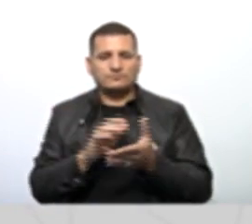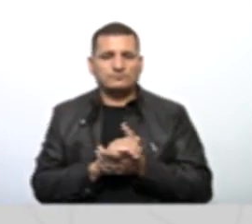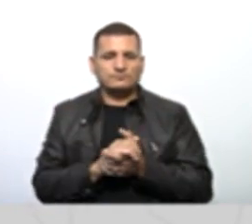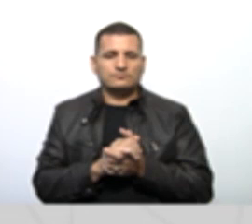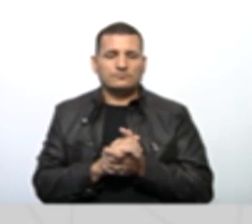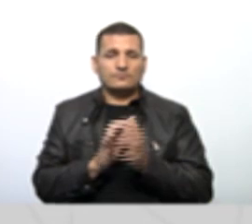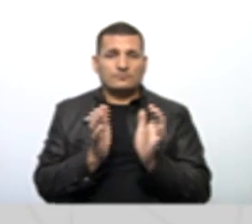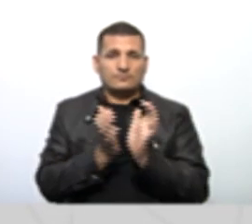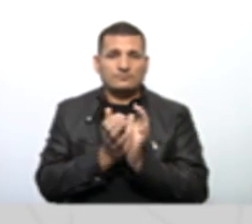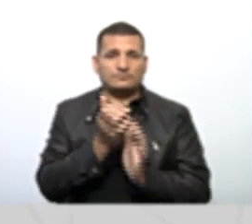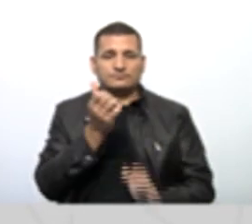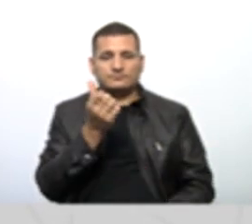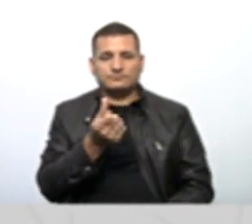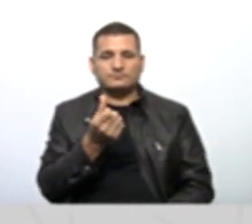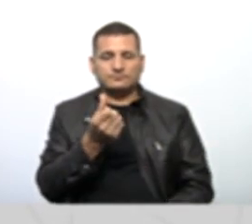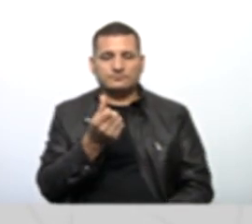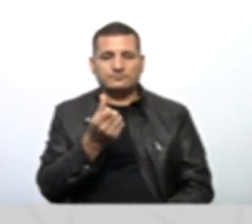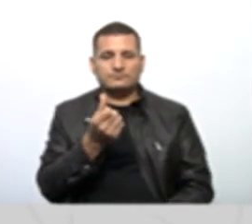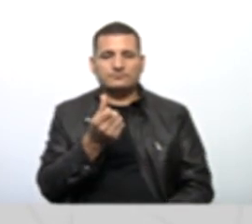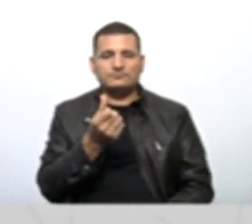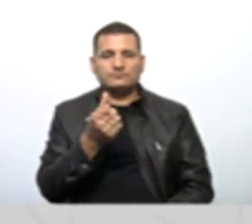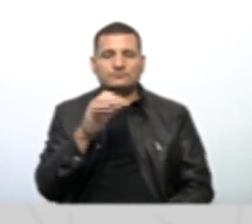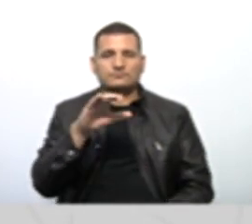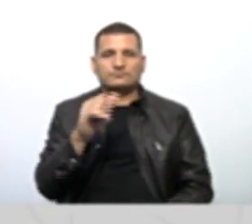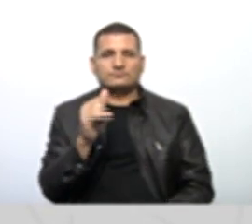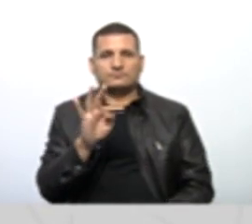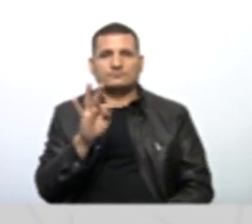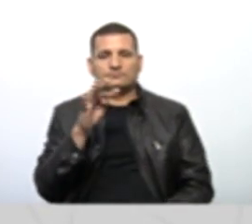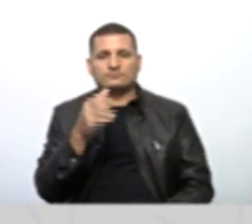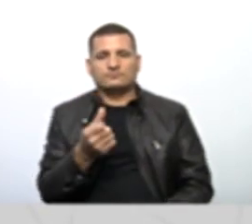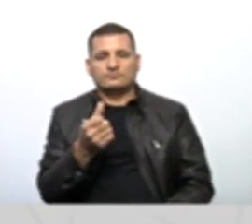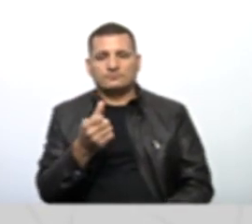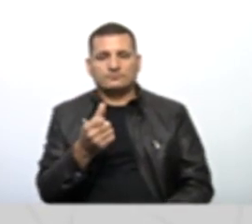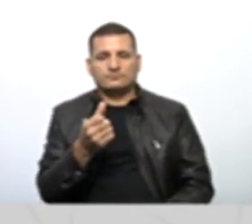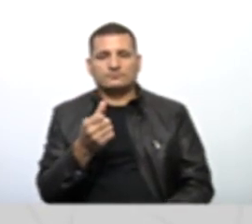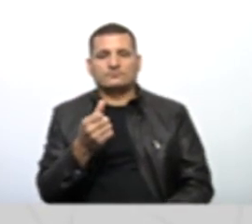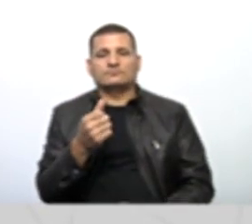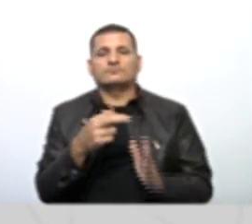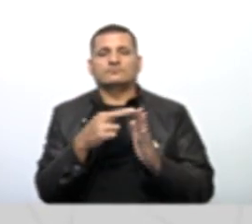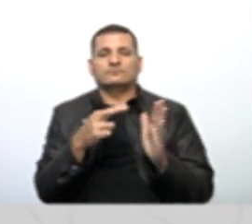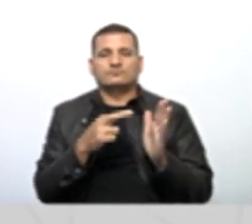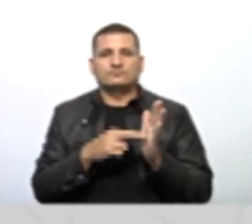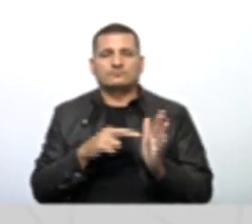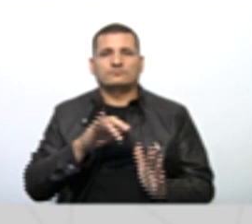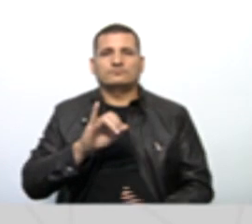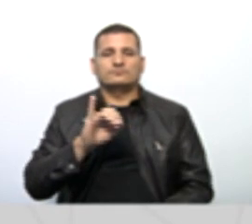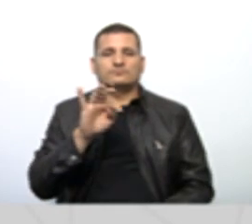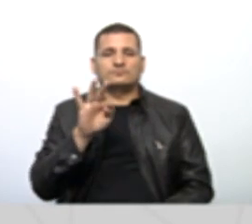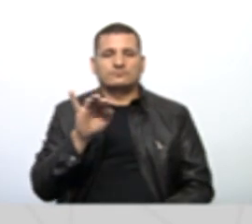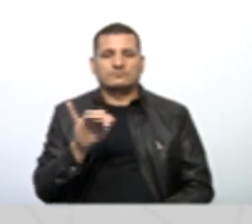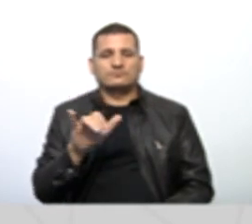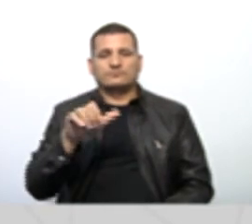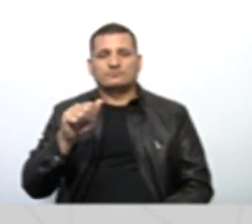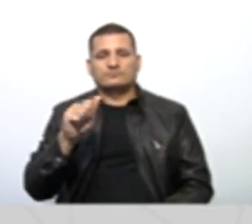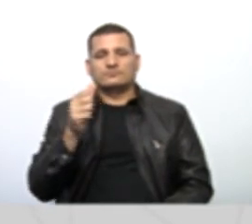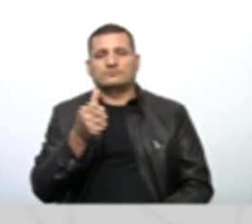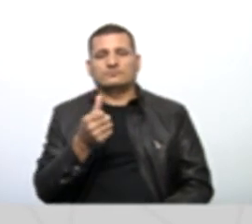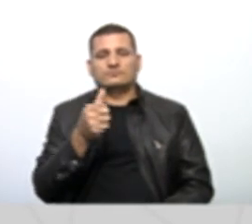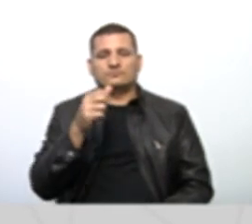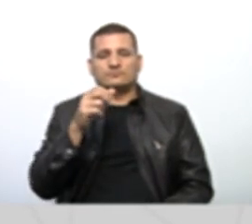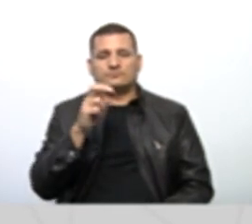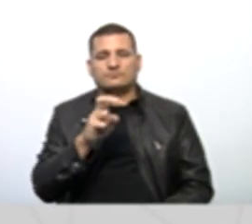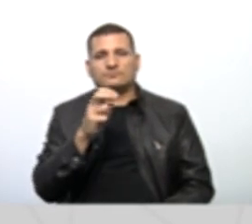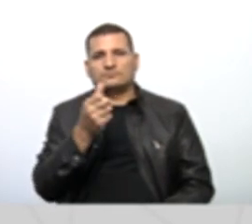categoria 6 que é a próxima foi definido pela norma ea tia também 568 b 2.1 ela